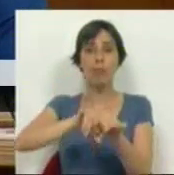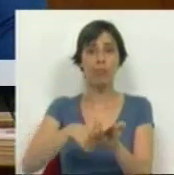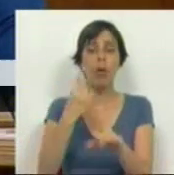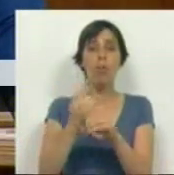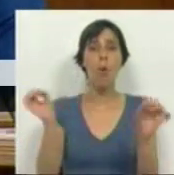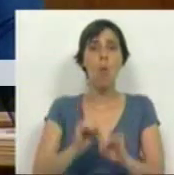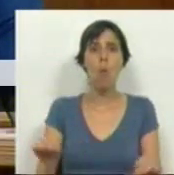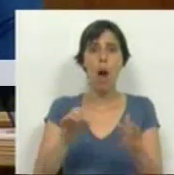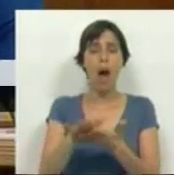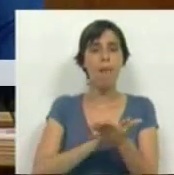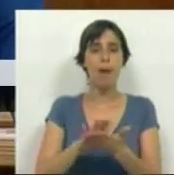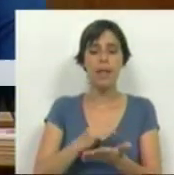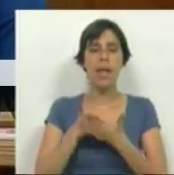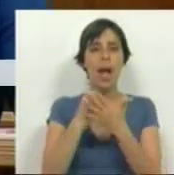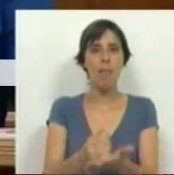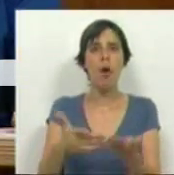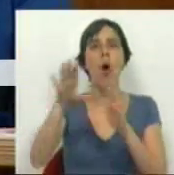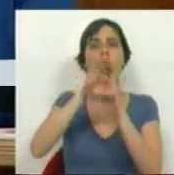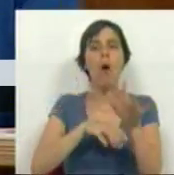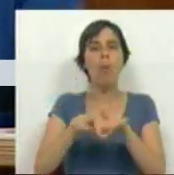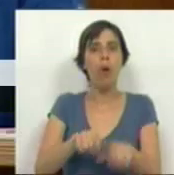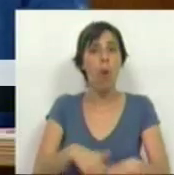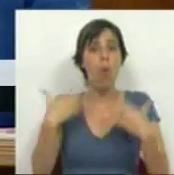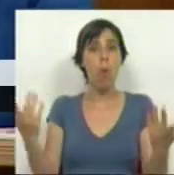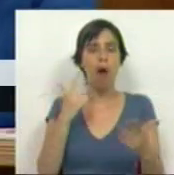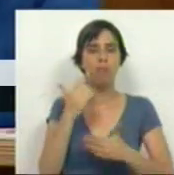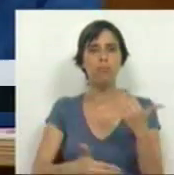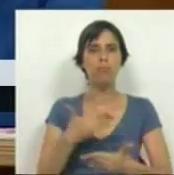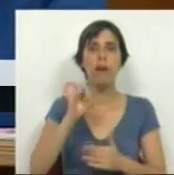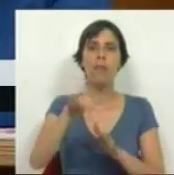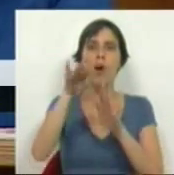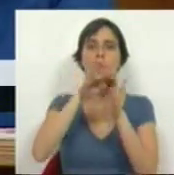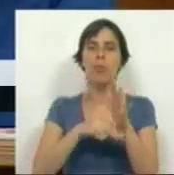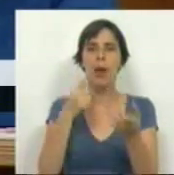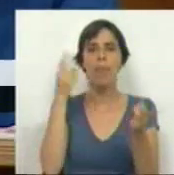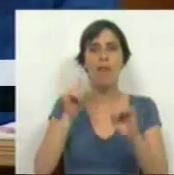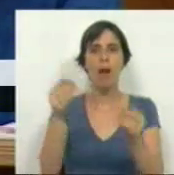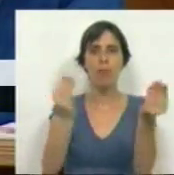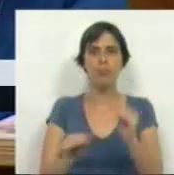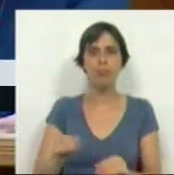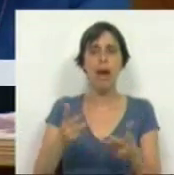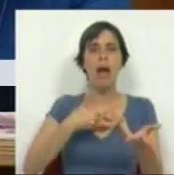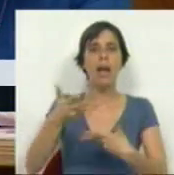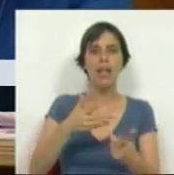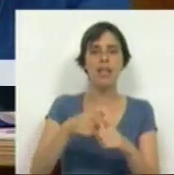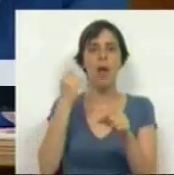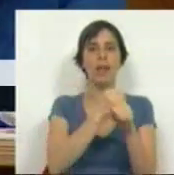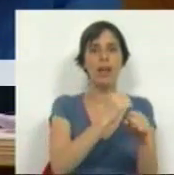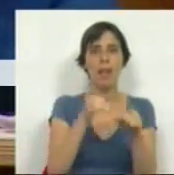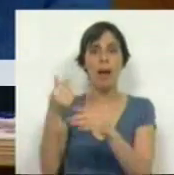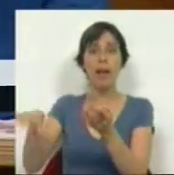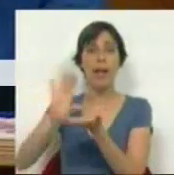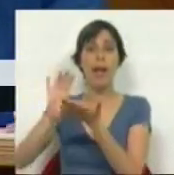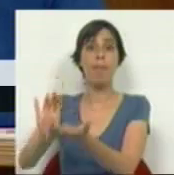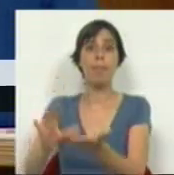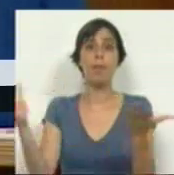porque já não tinha base de apoio nem condições políticas para a continuação do seu programa de reconfiguração da relação entre trabalho e